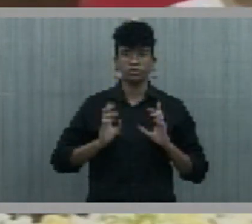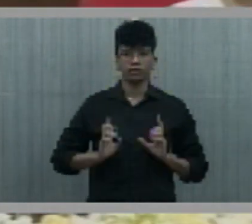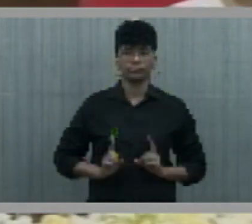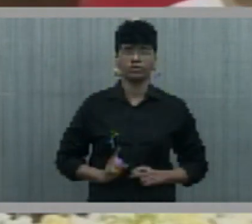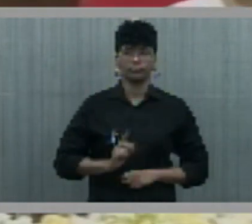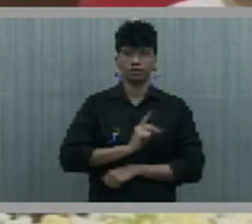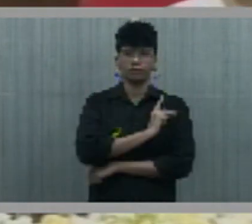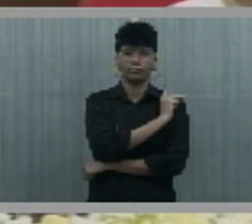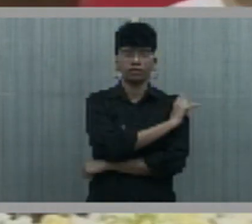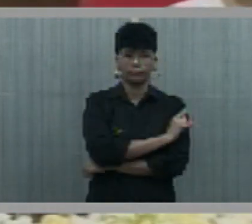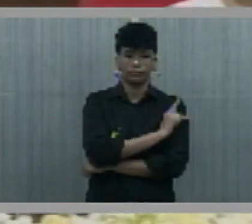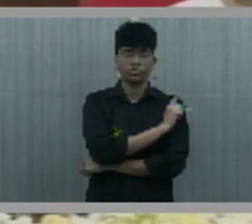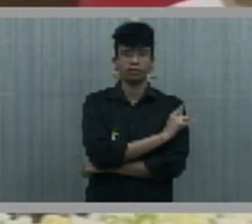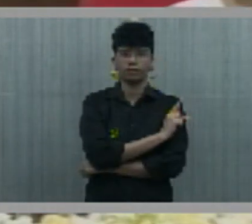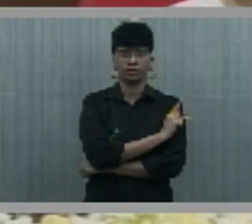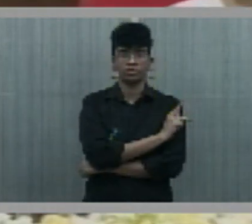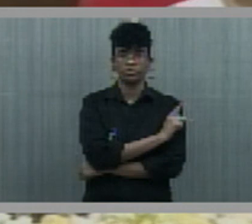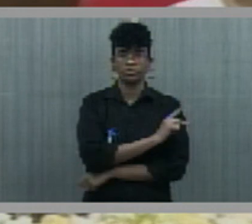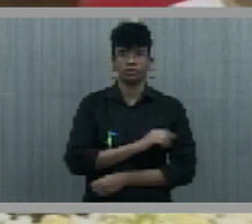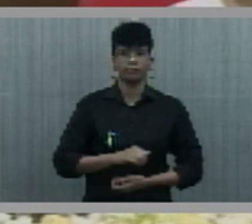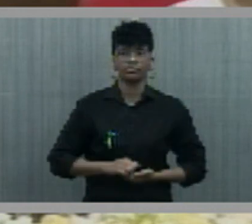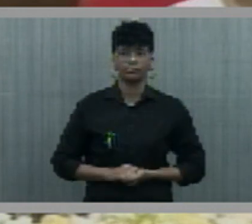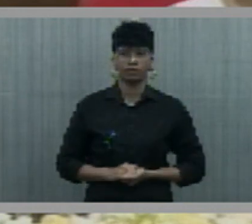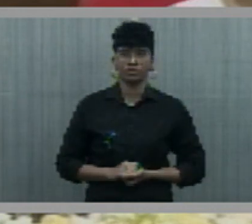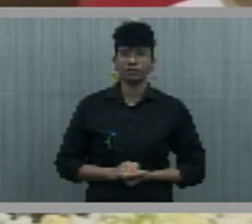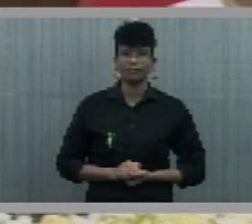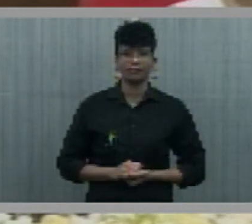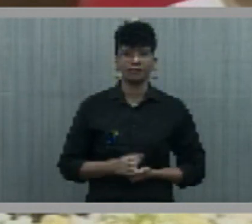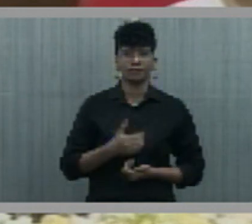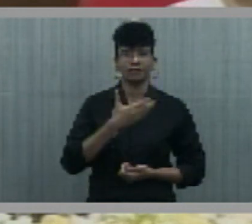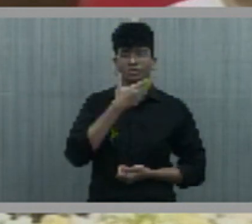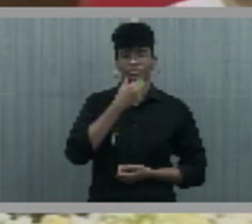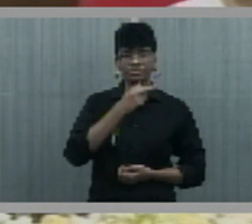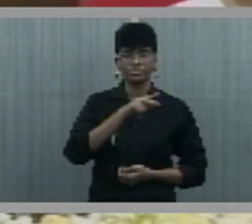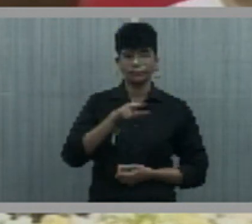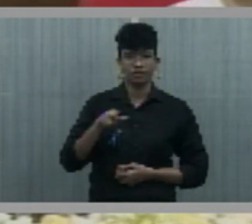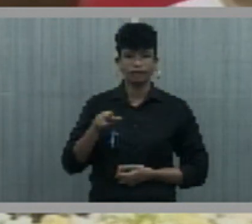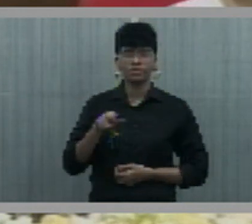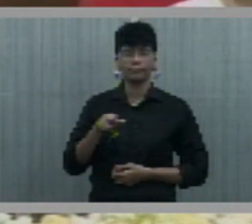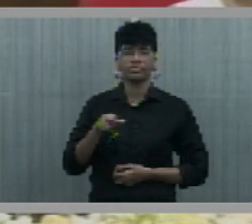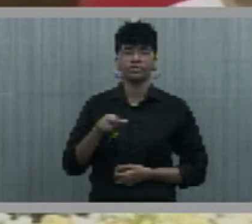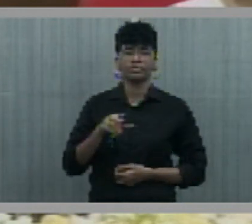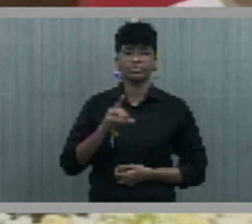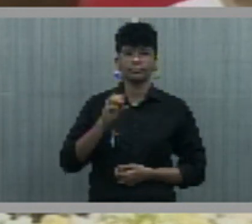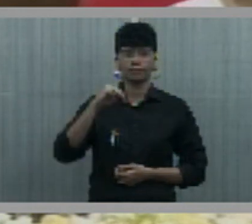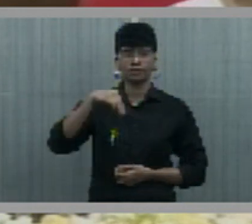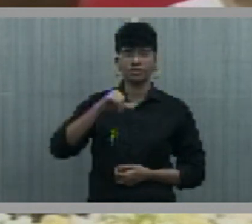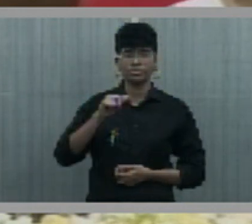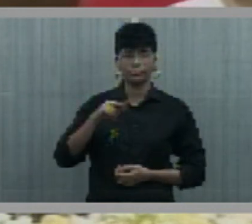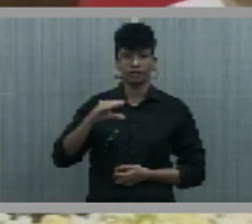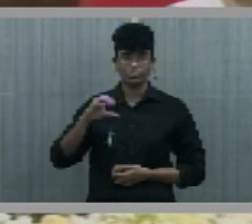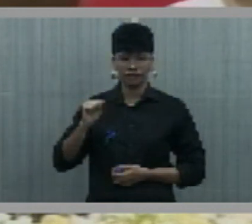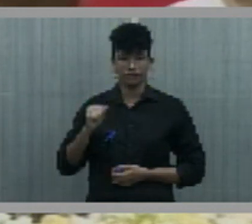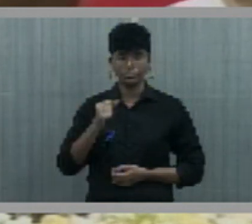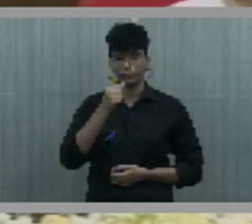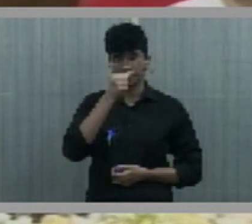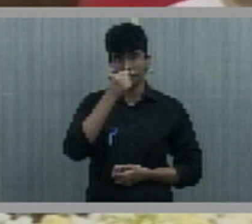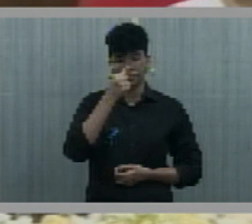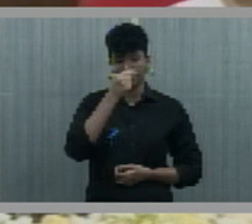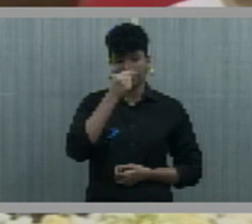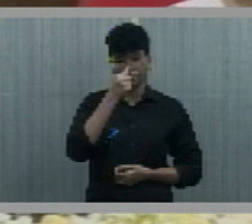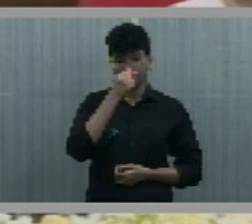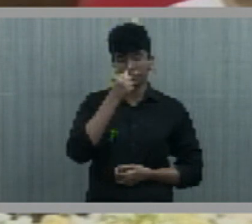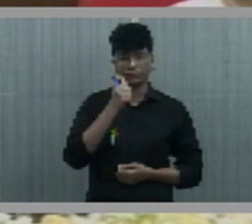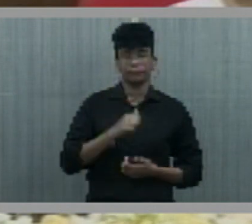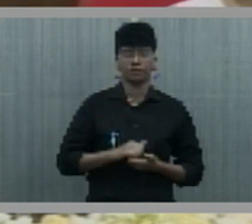cidadão piauiense para mim e para o querido irmão no Episcopado, Dom Marcos Tavone.